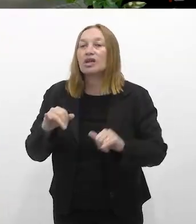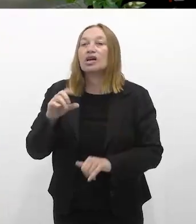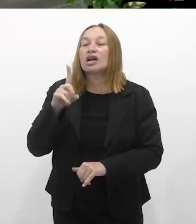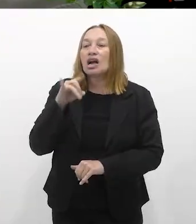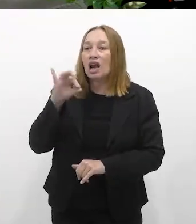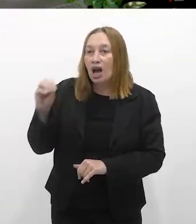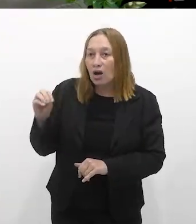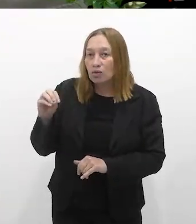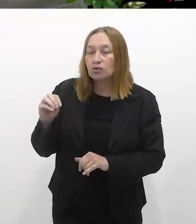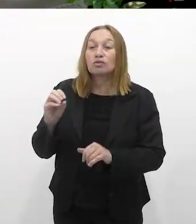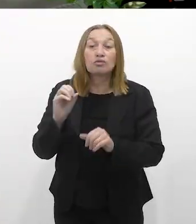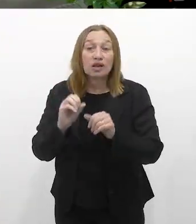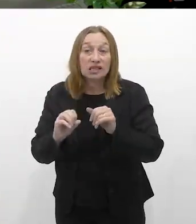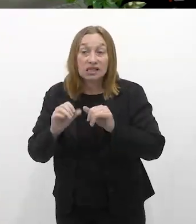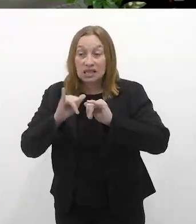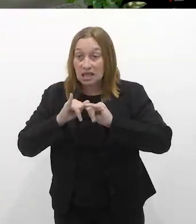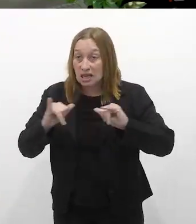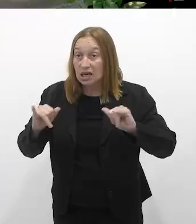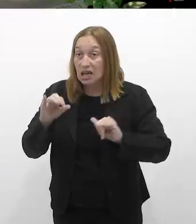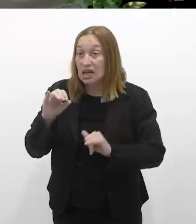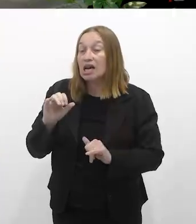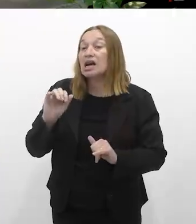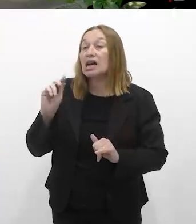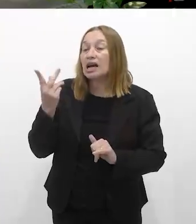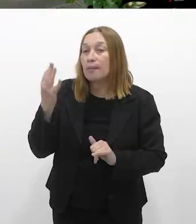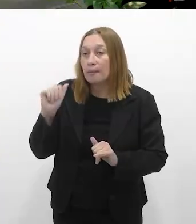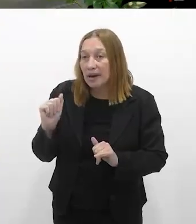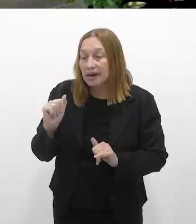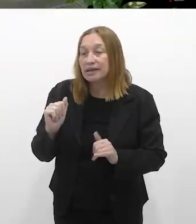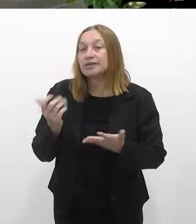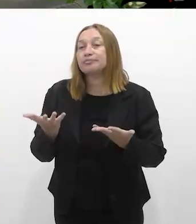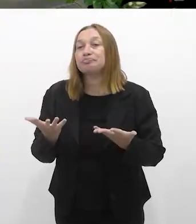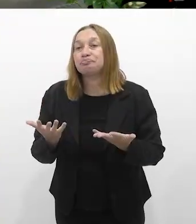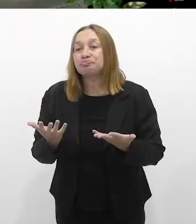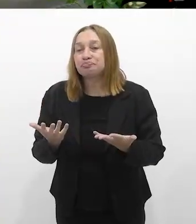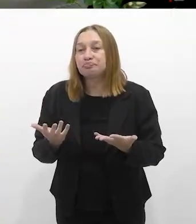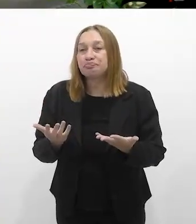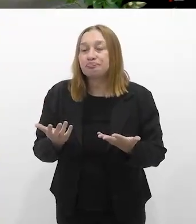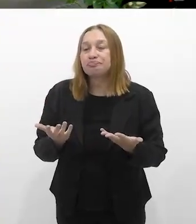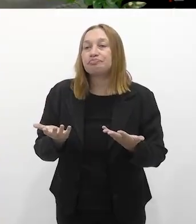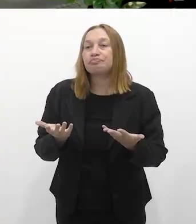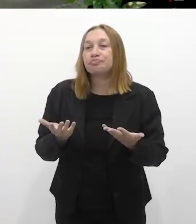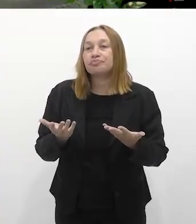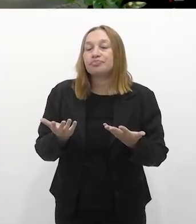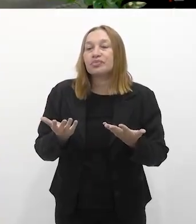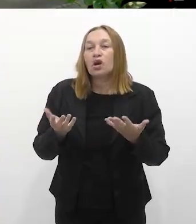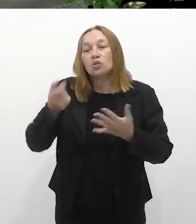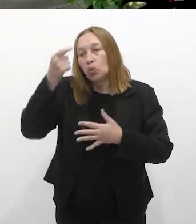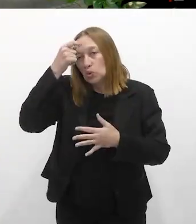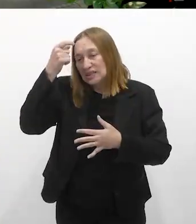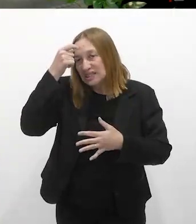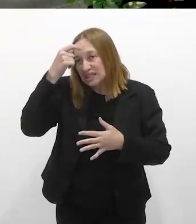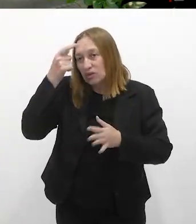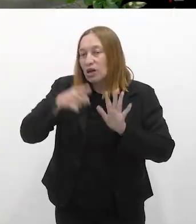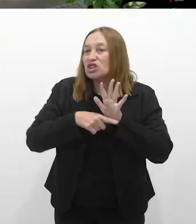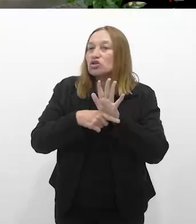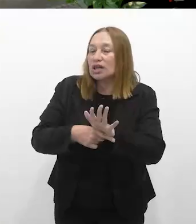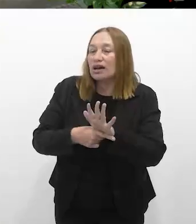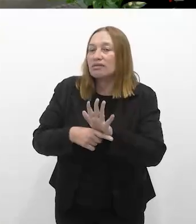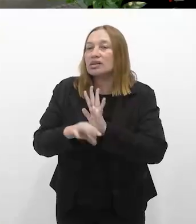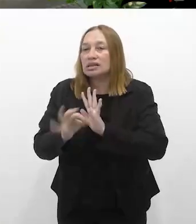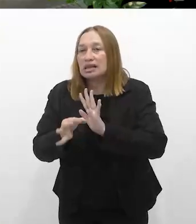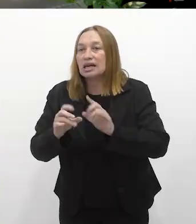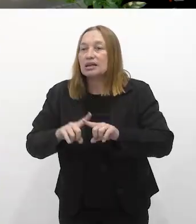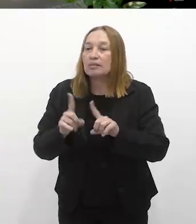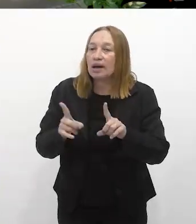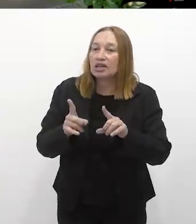campanhas que o Cláudio Crispi fazia, né? Saudoso Cláudio Crispi. fazia campanhas de conscientização que ajudavam,